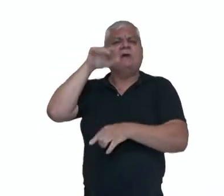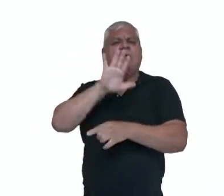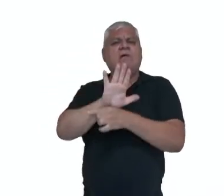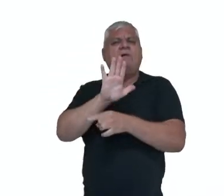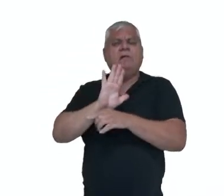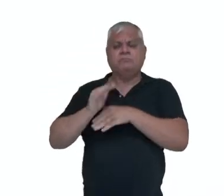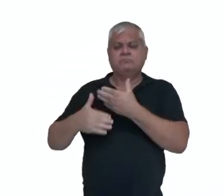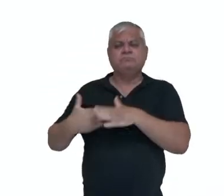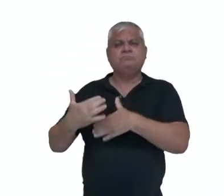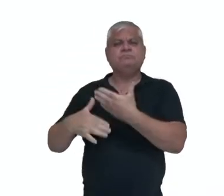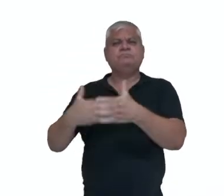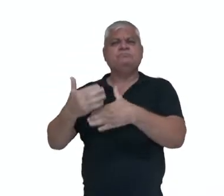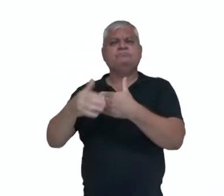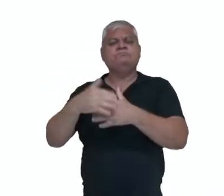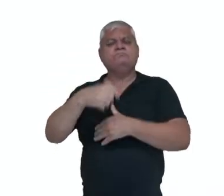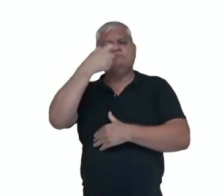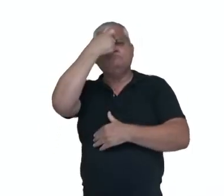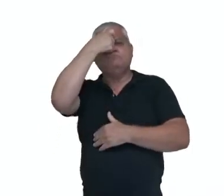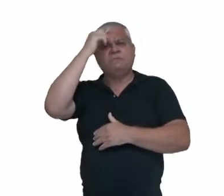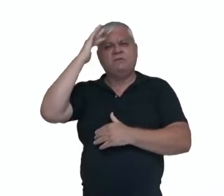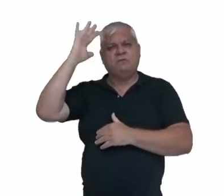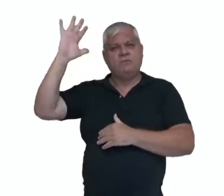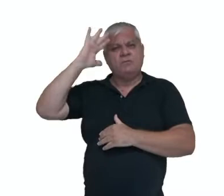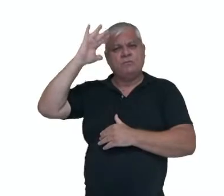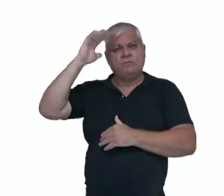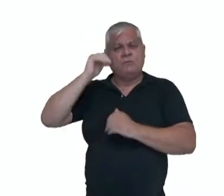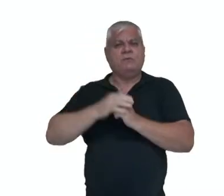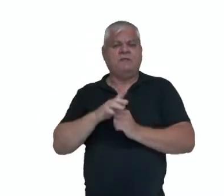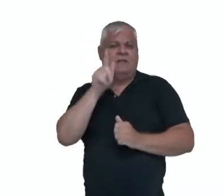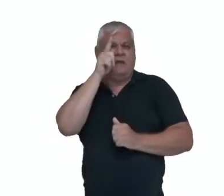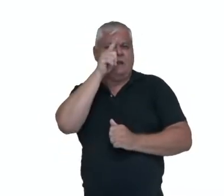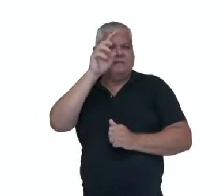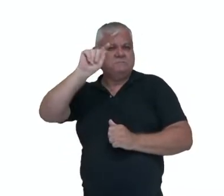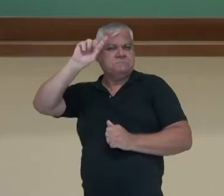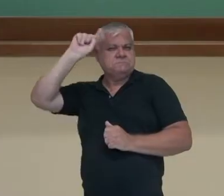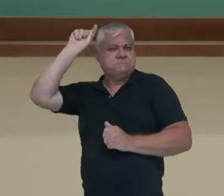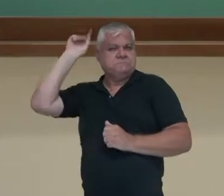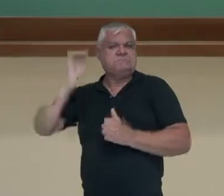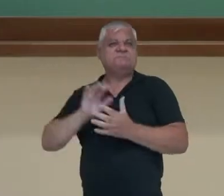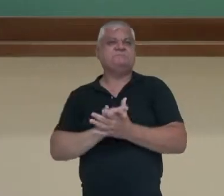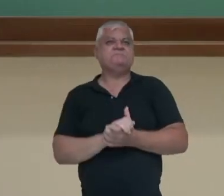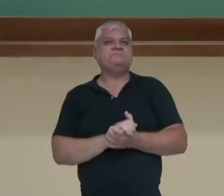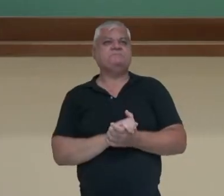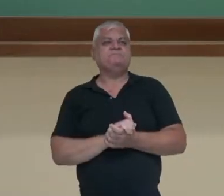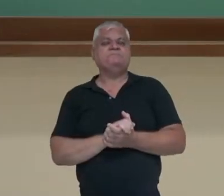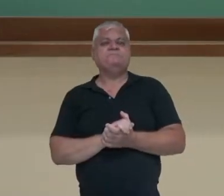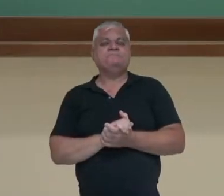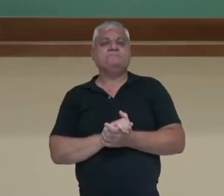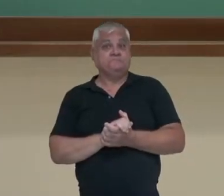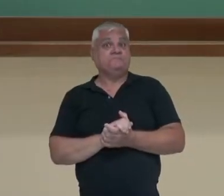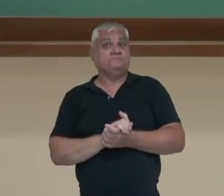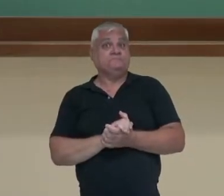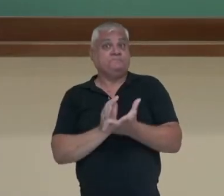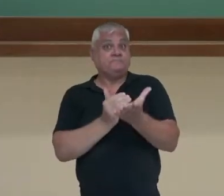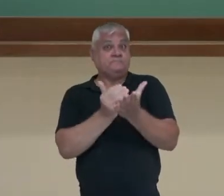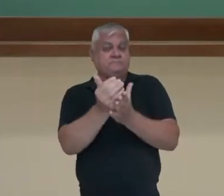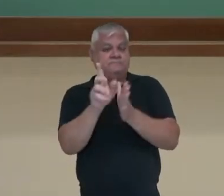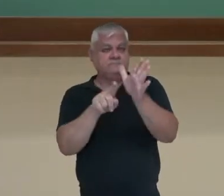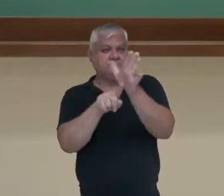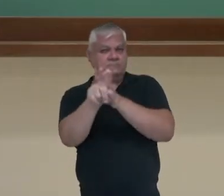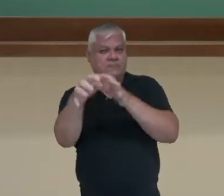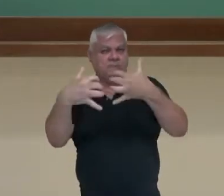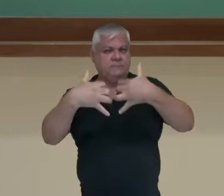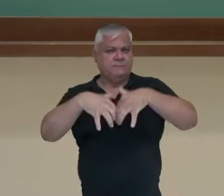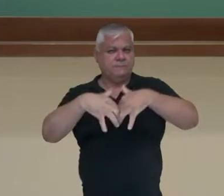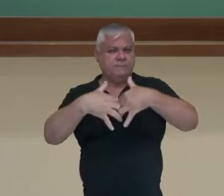no desenvolvimento do pensamento filosófico na Grécia Antiga. Eu começo já com